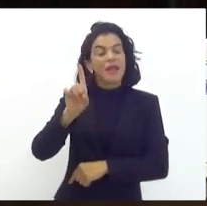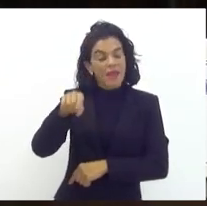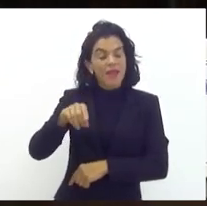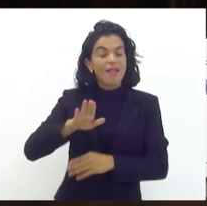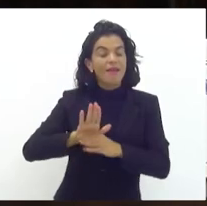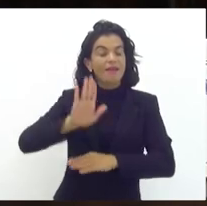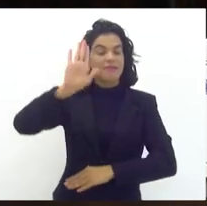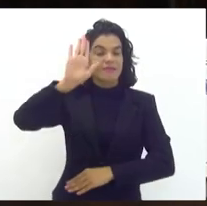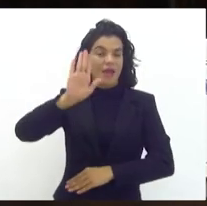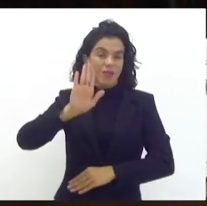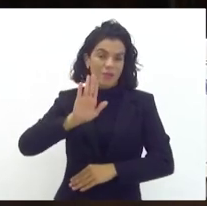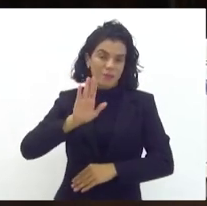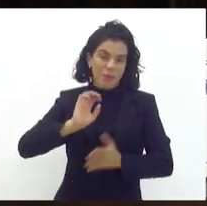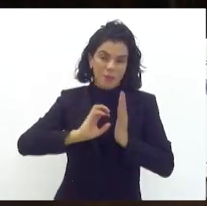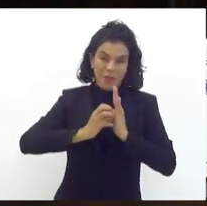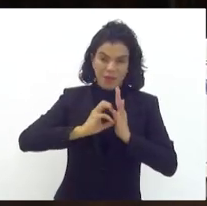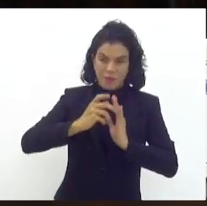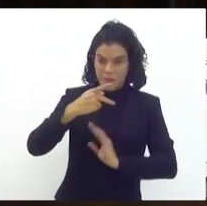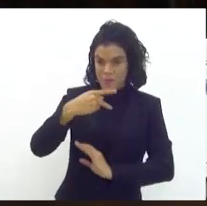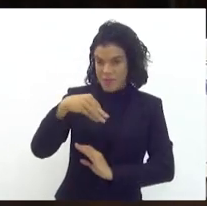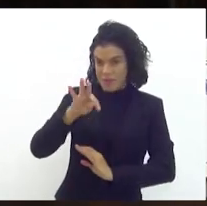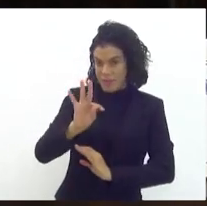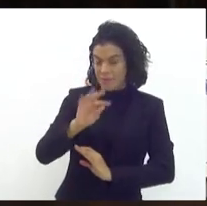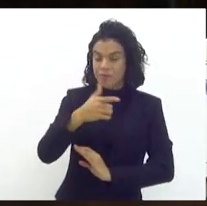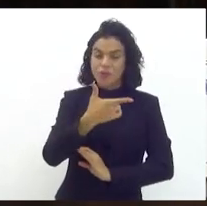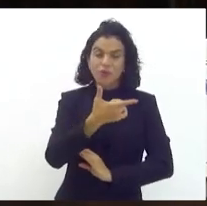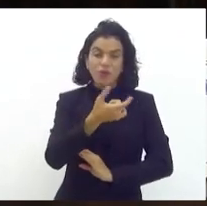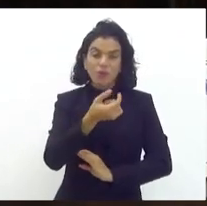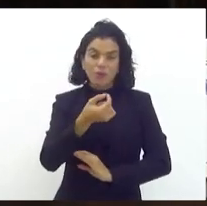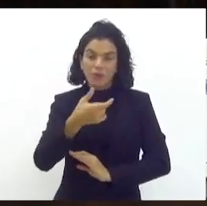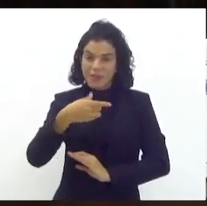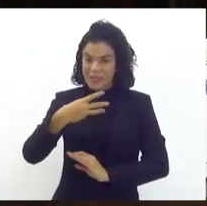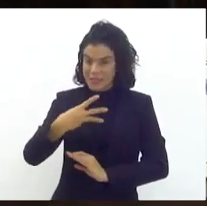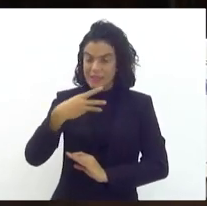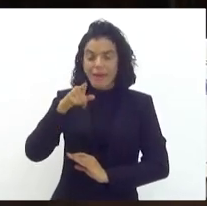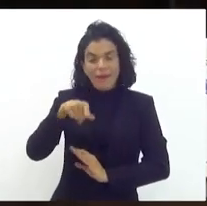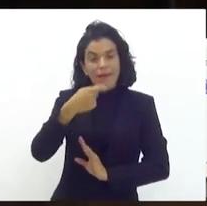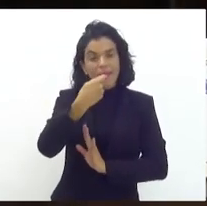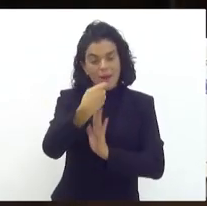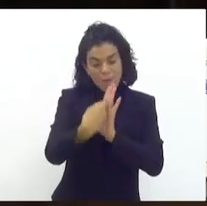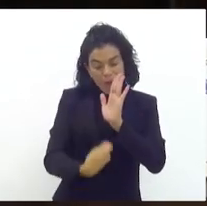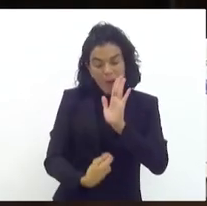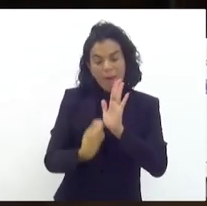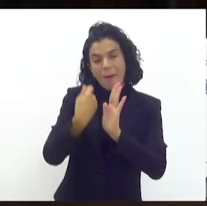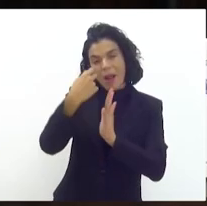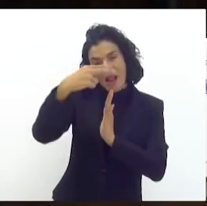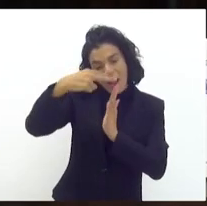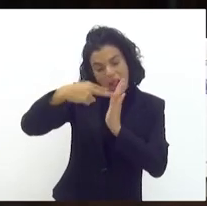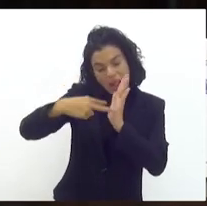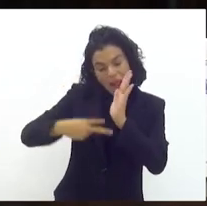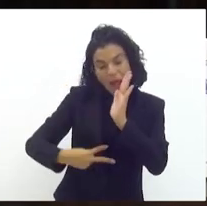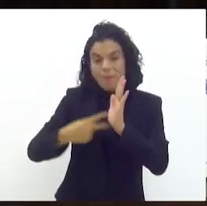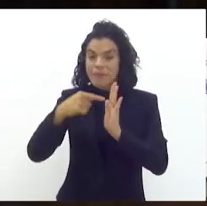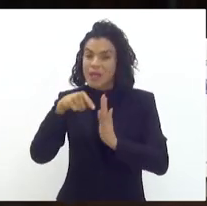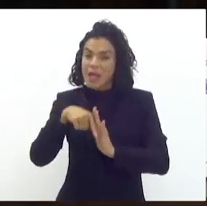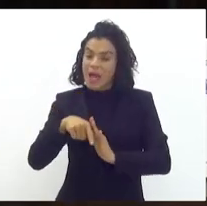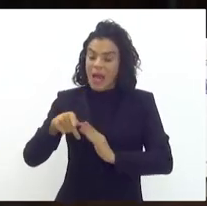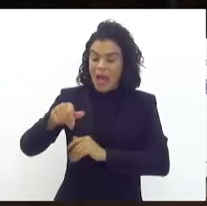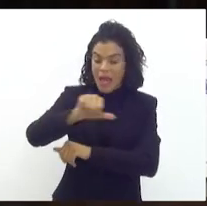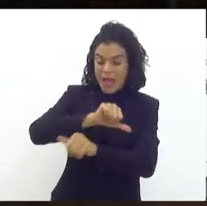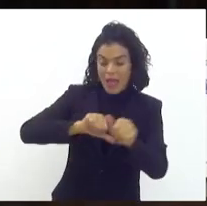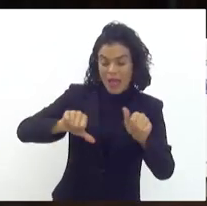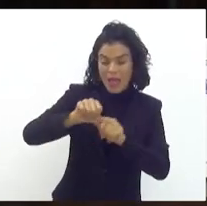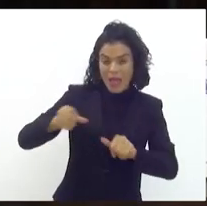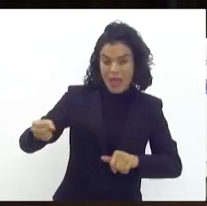tributária de 2003 ele era o relator e ele disse que a reforma tributária é igual